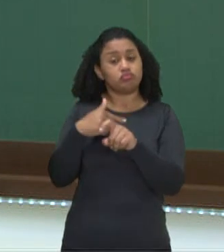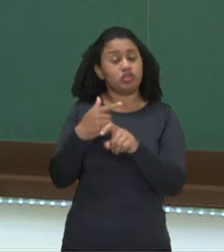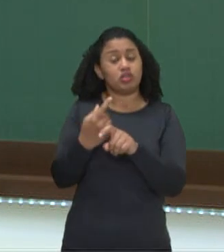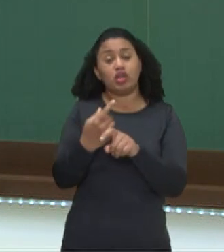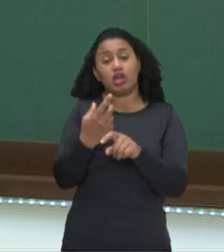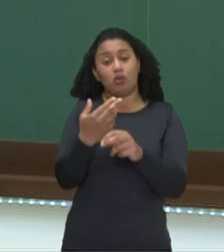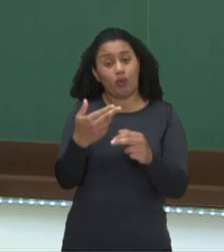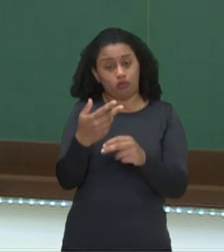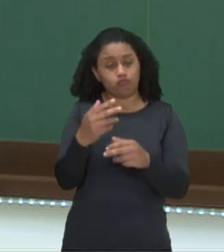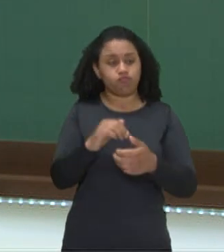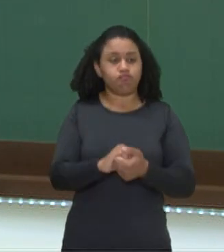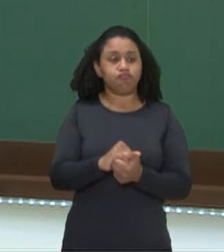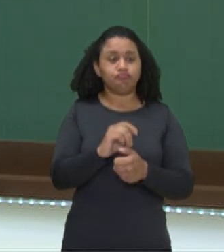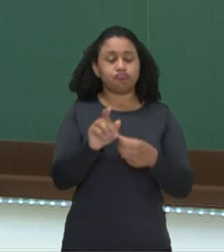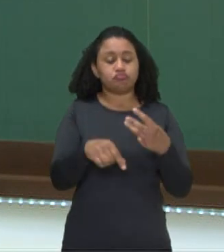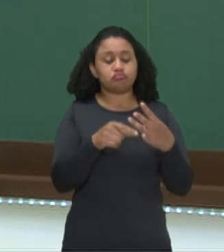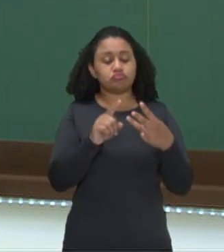real.